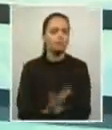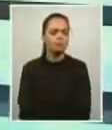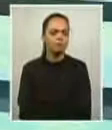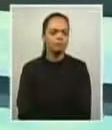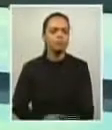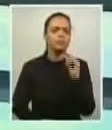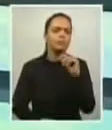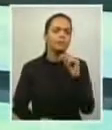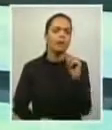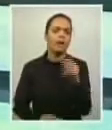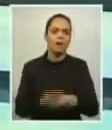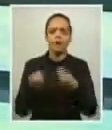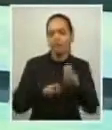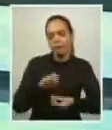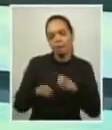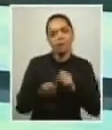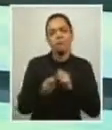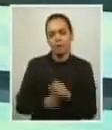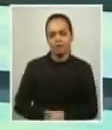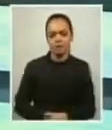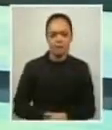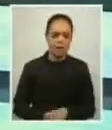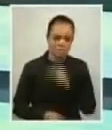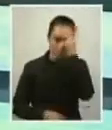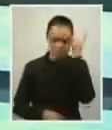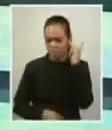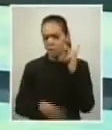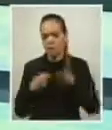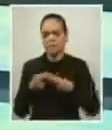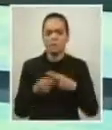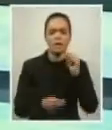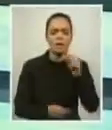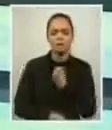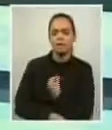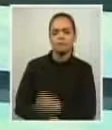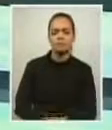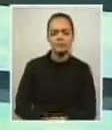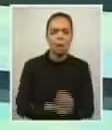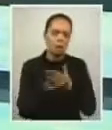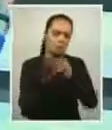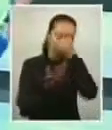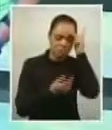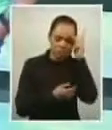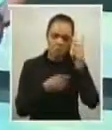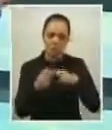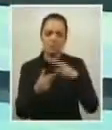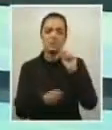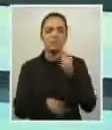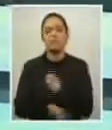são meios alguns fazendo isso meio de vida o e alguns fazem disso meio de